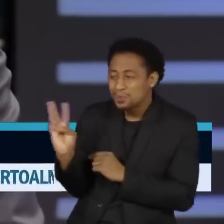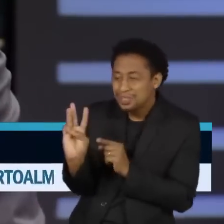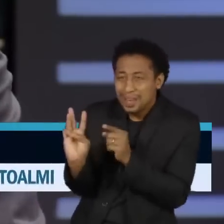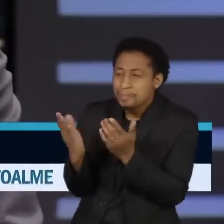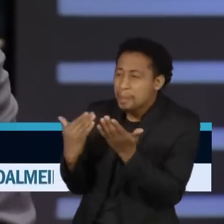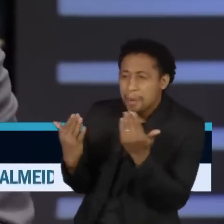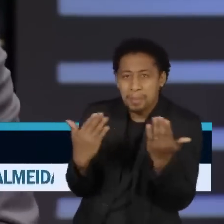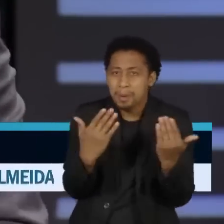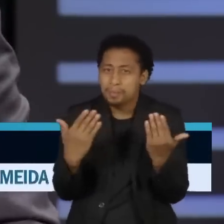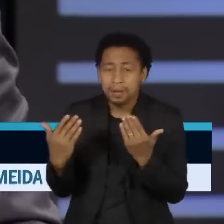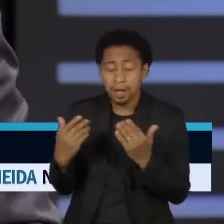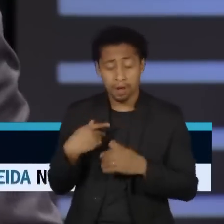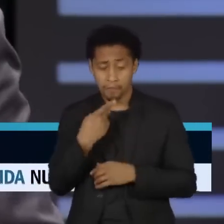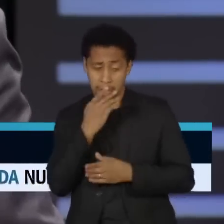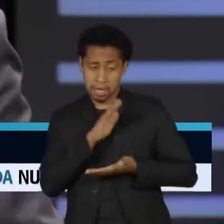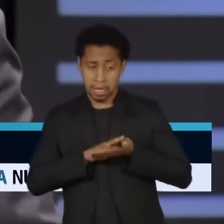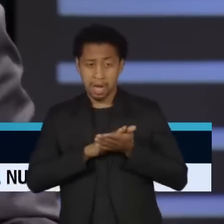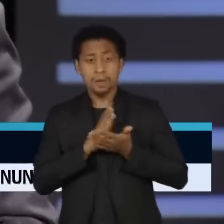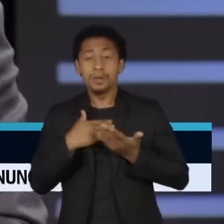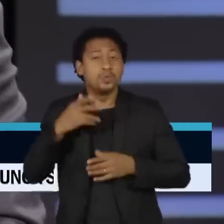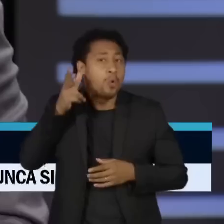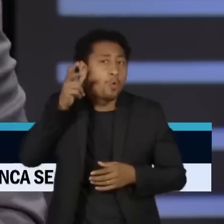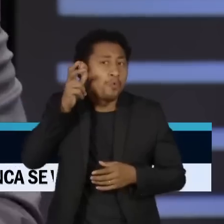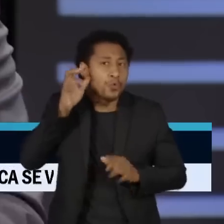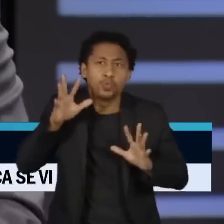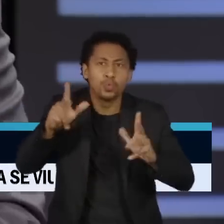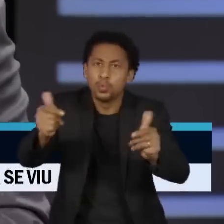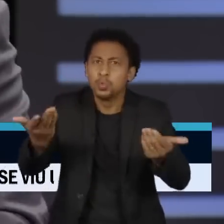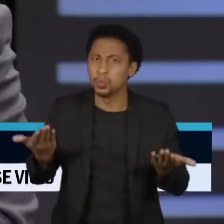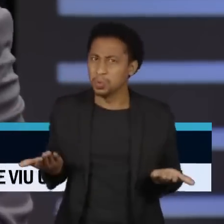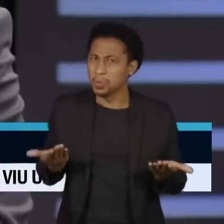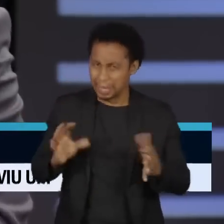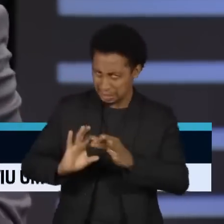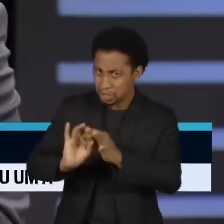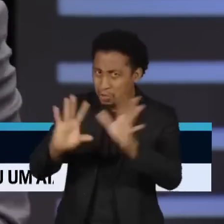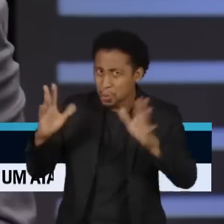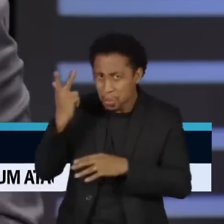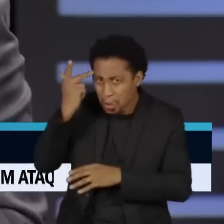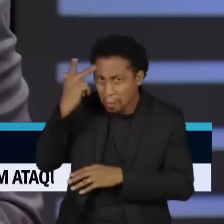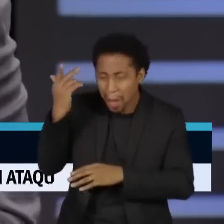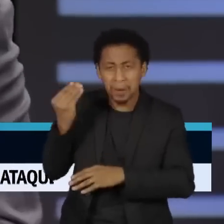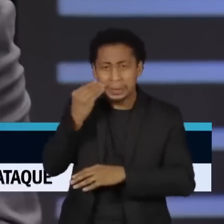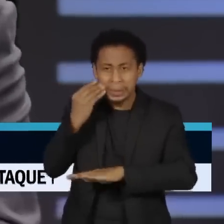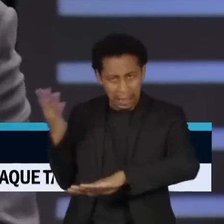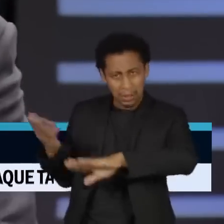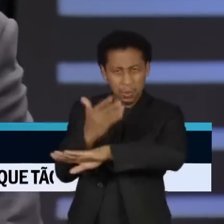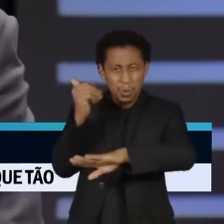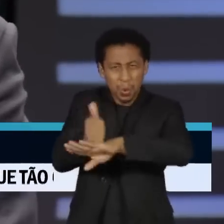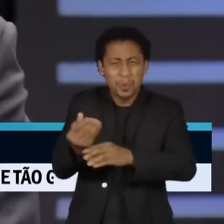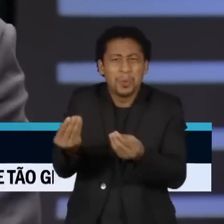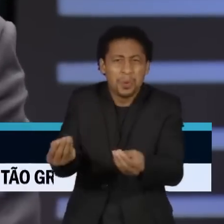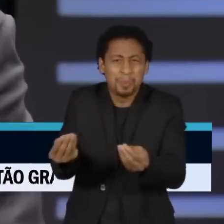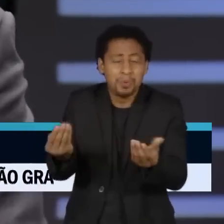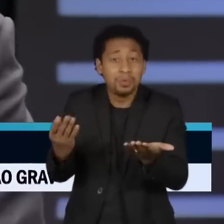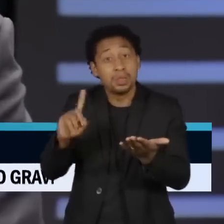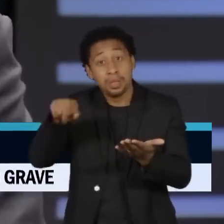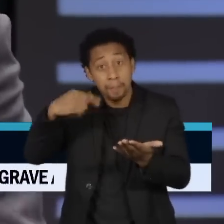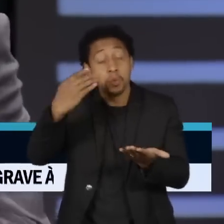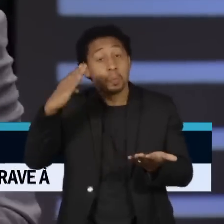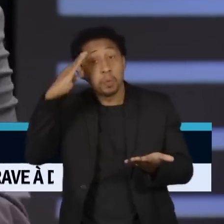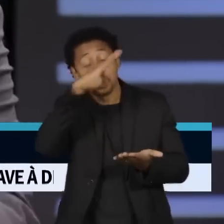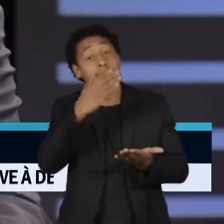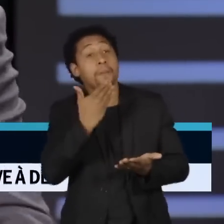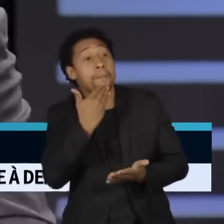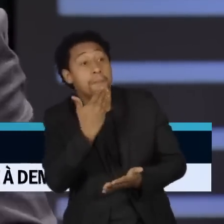não falou nada, ele ouviu tudo muito bem, depois pediu na melhor das hipóteses, o Bolsonaro teria pedido para Marcos Duval uma resposta